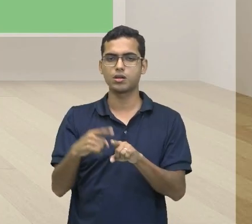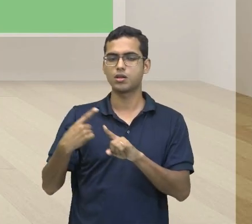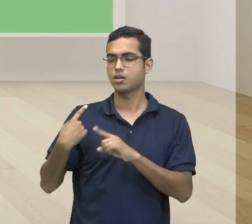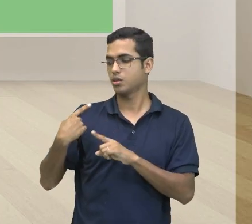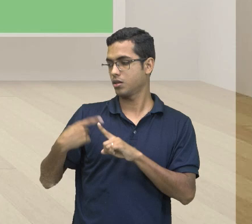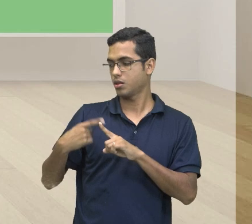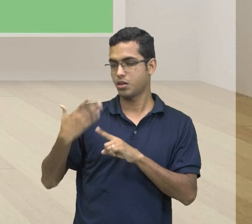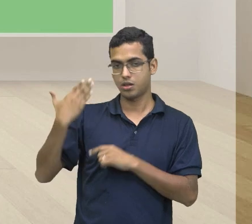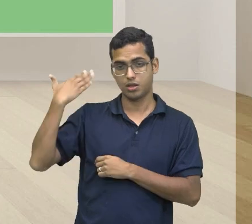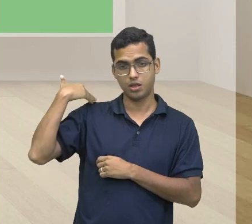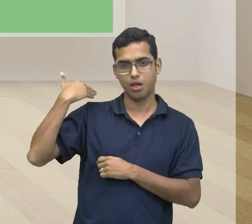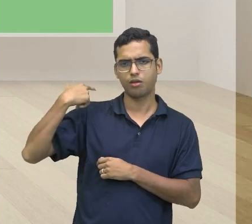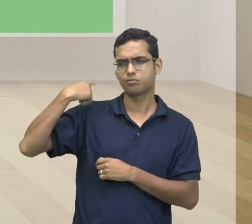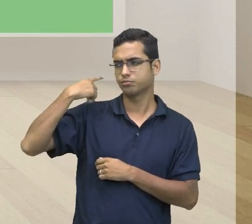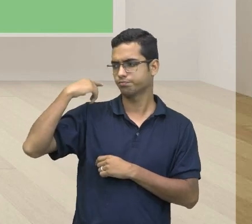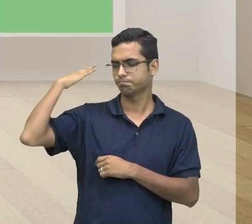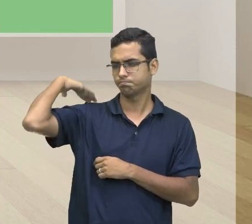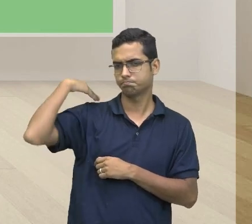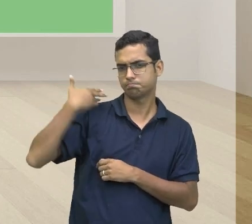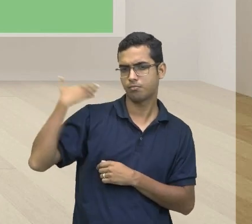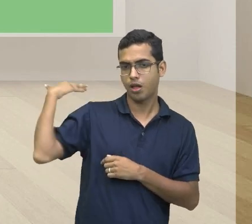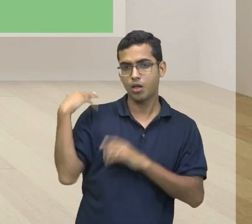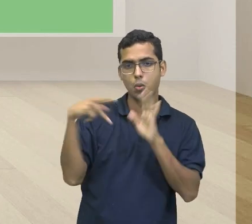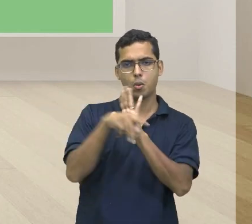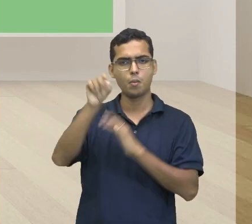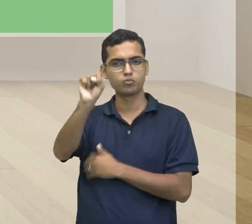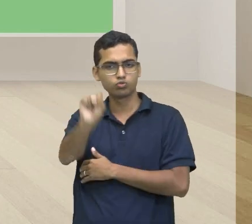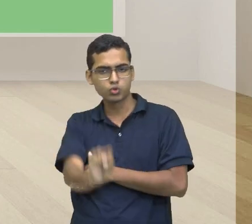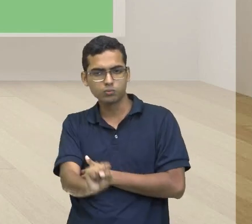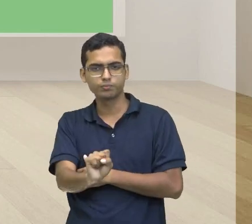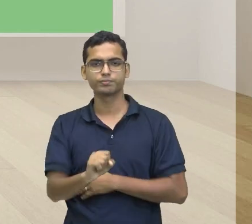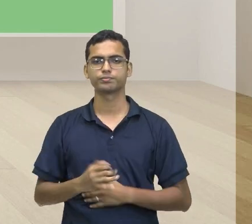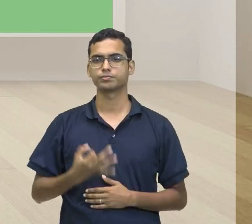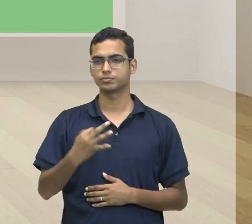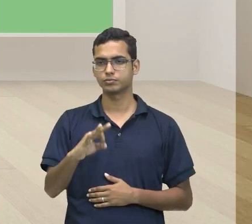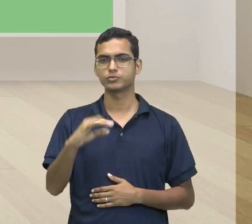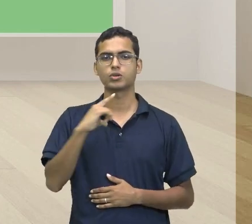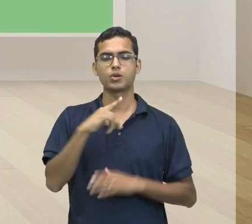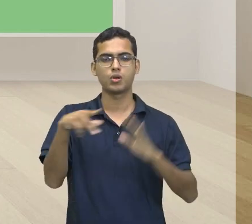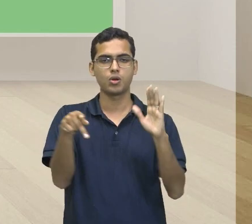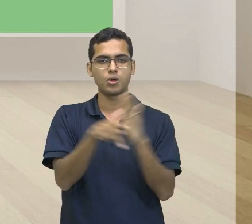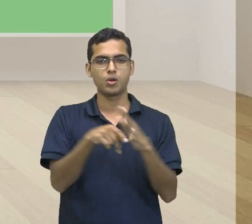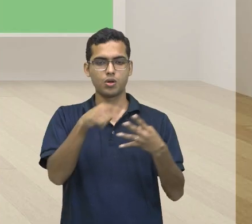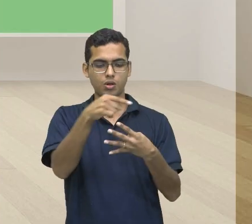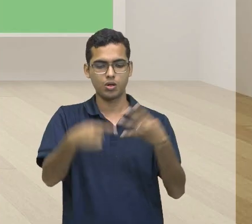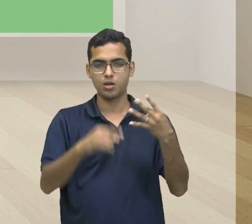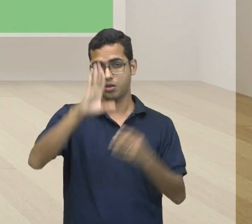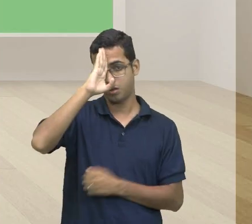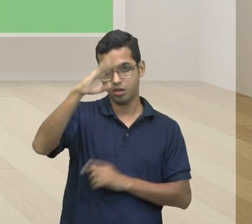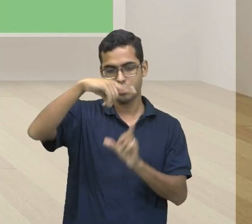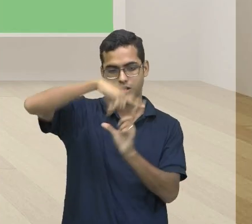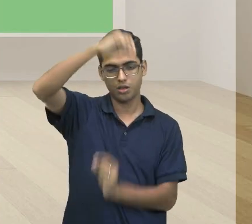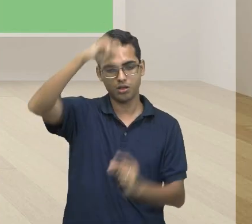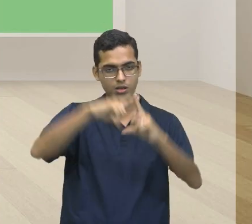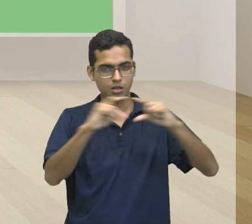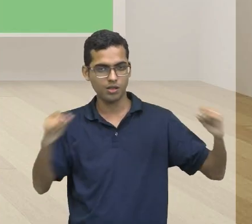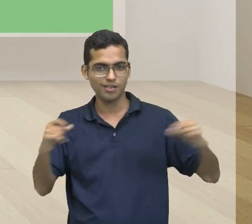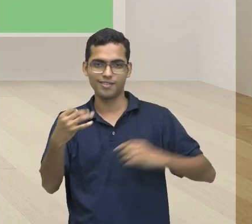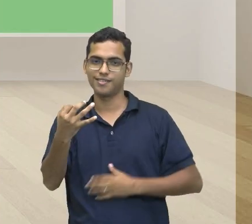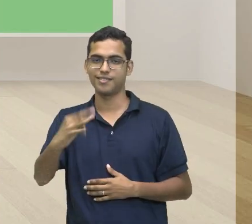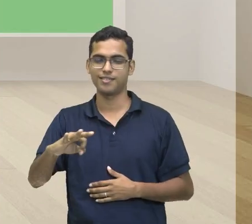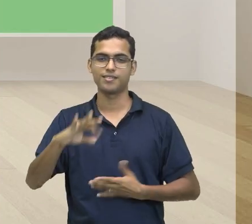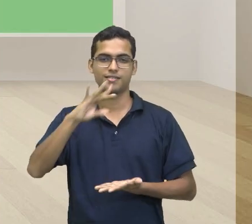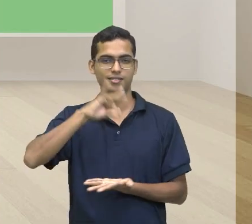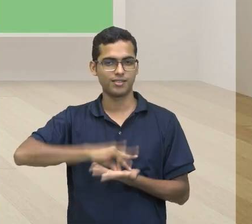temos south, o sul, tá certo? São os principais pontos cardeais, tá certo? East,